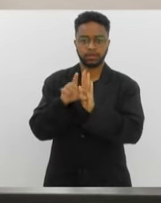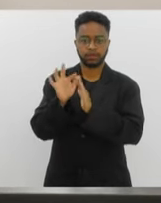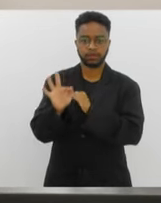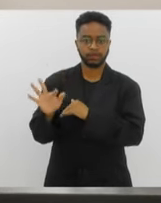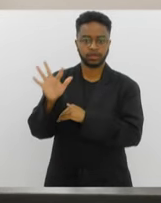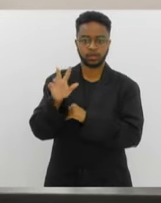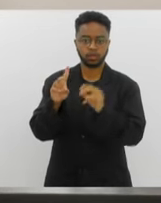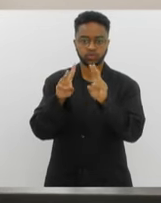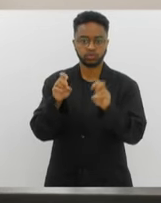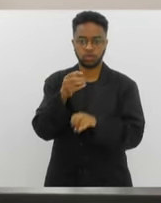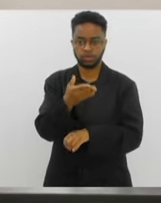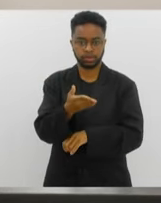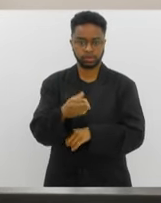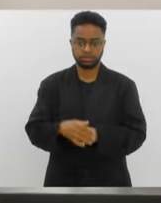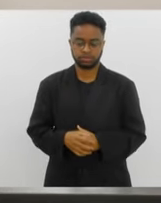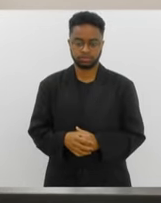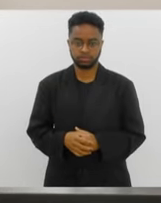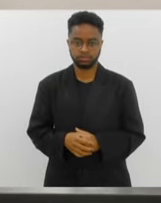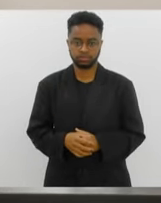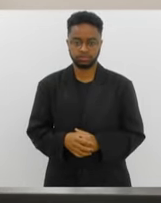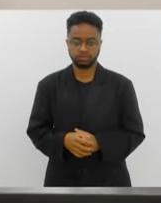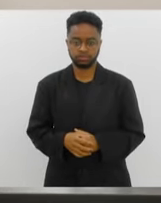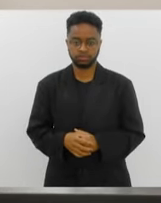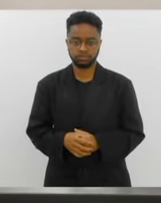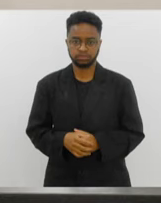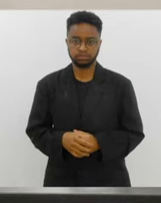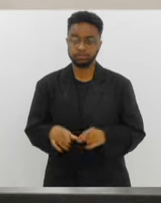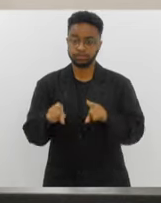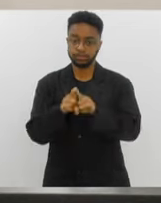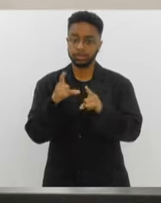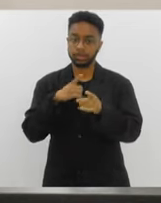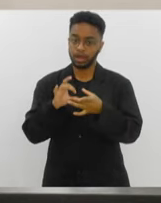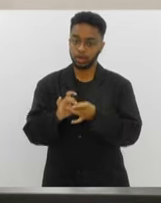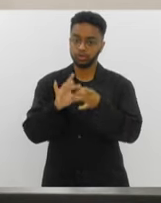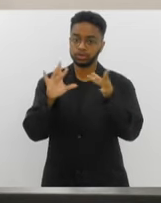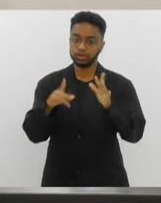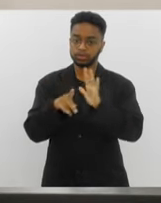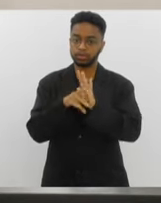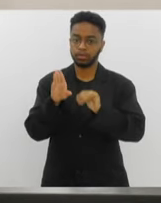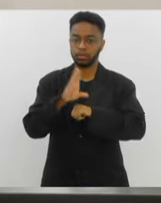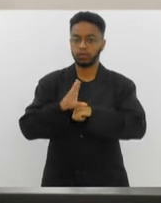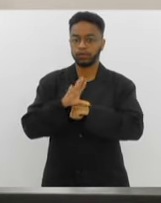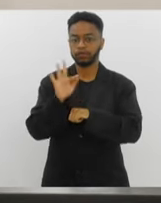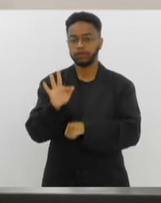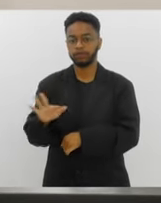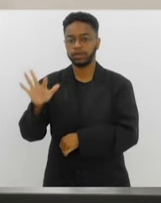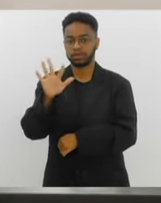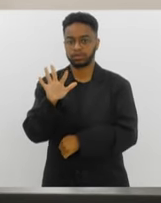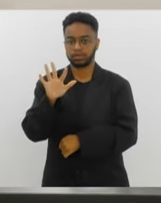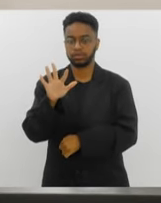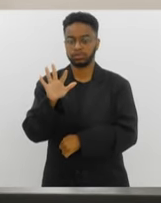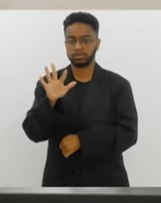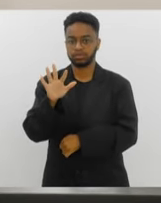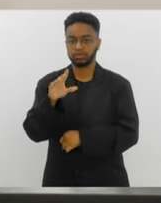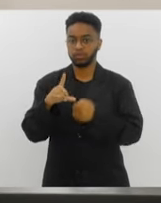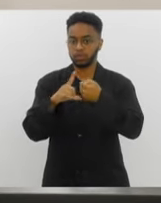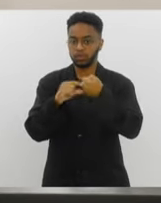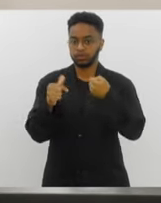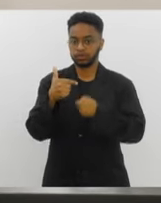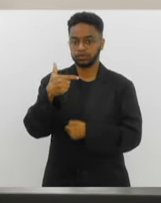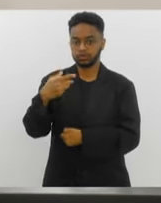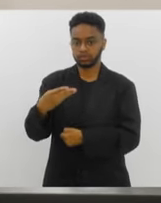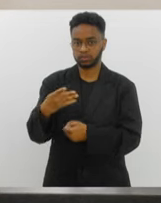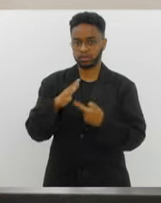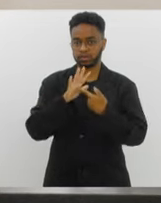federal sobre a matéria e há uma autorização da Constituição Federal, mais precisamente no artigo